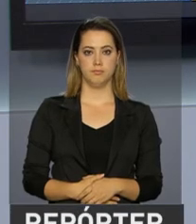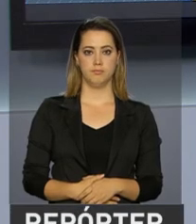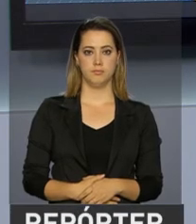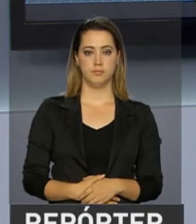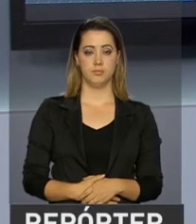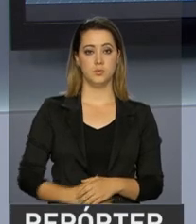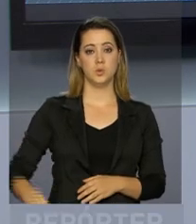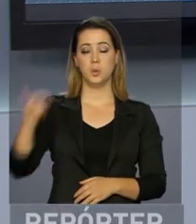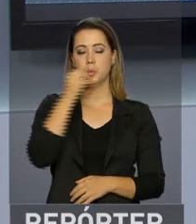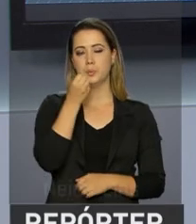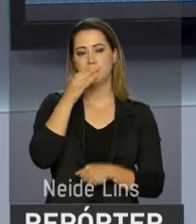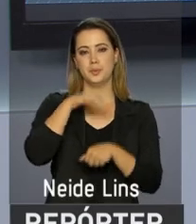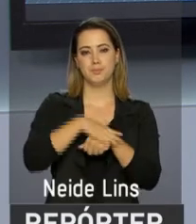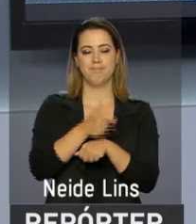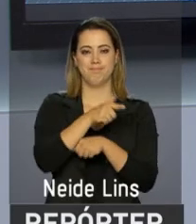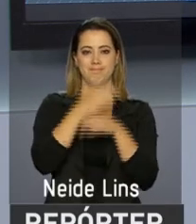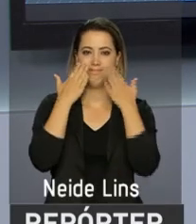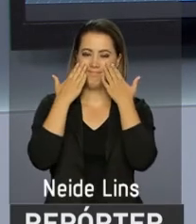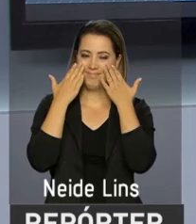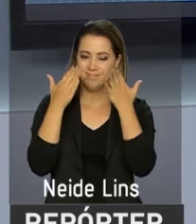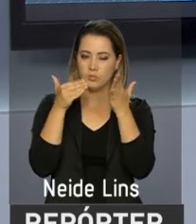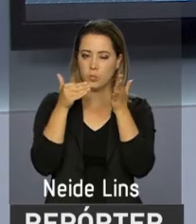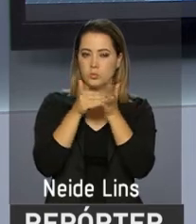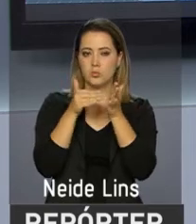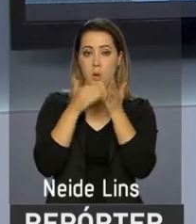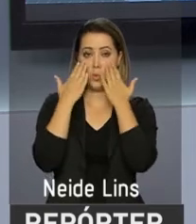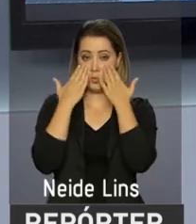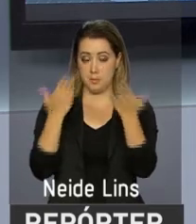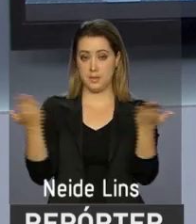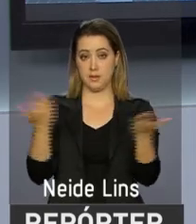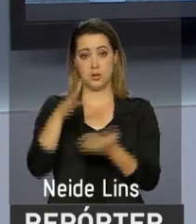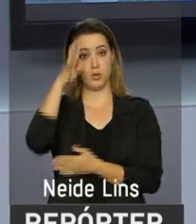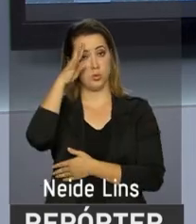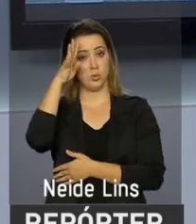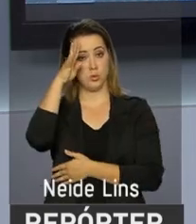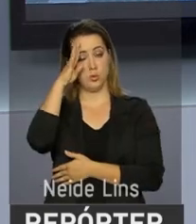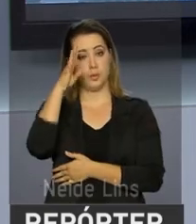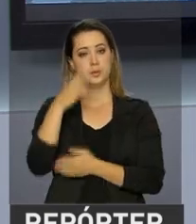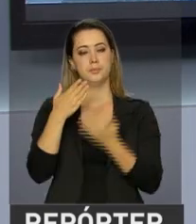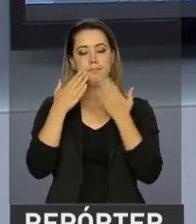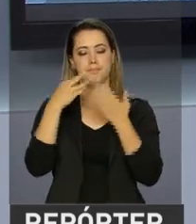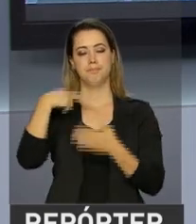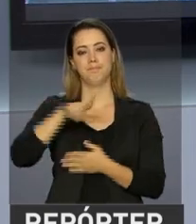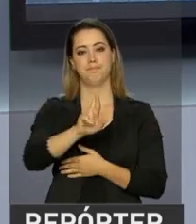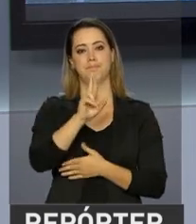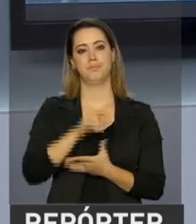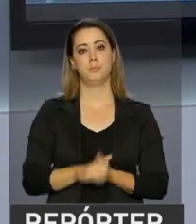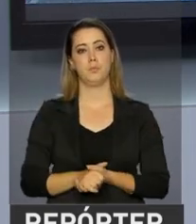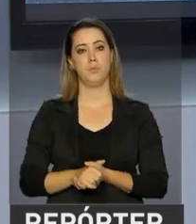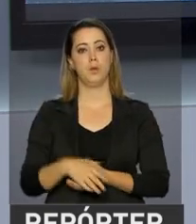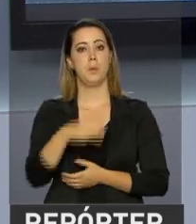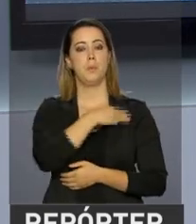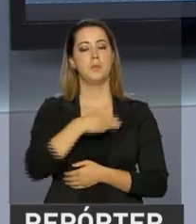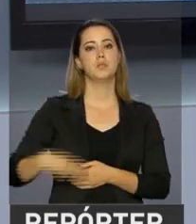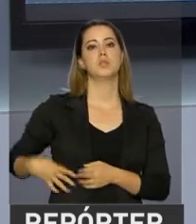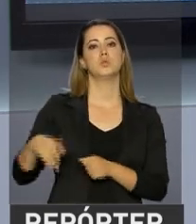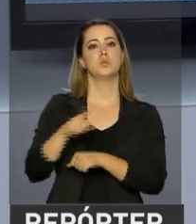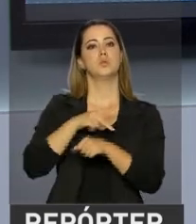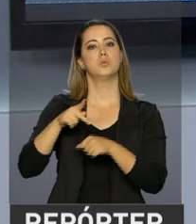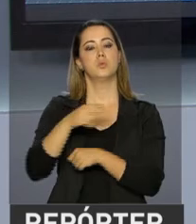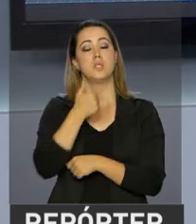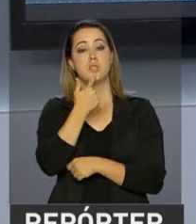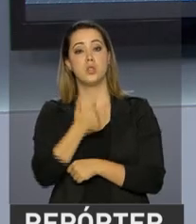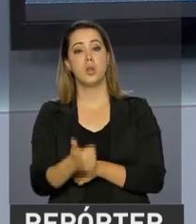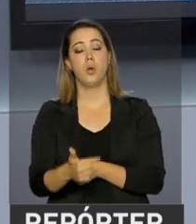olá boa noite no ar a última edição desta quarta-feira do repórter nbr ministros dos países de língua portuguesa